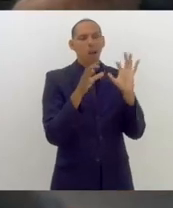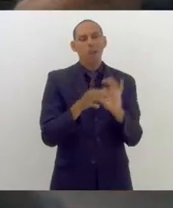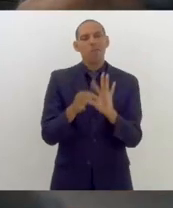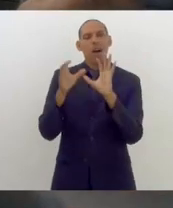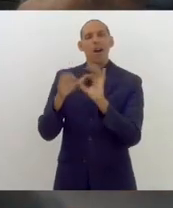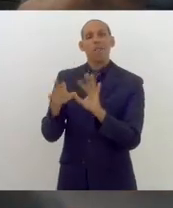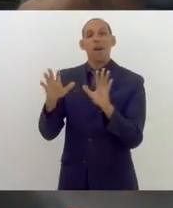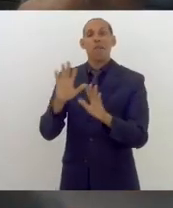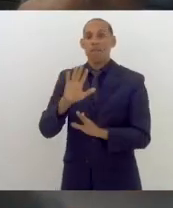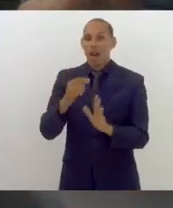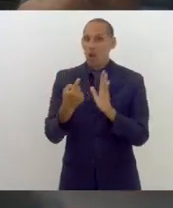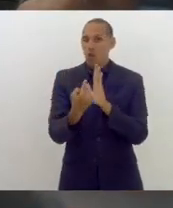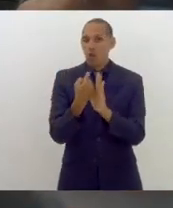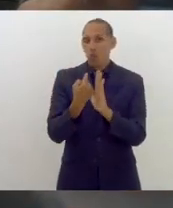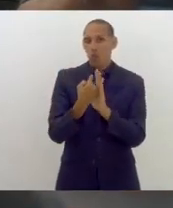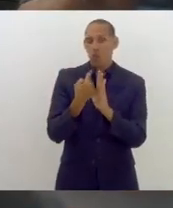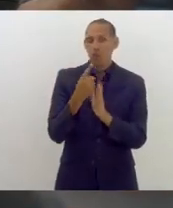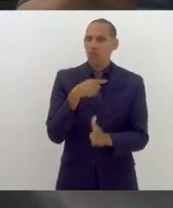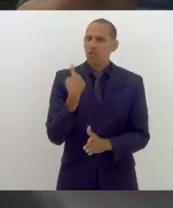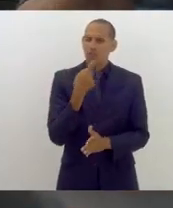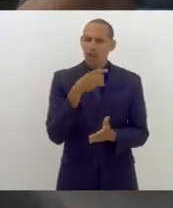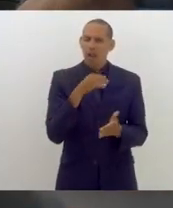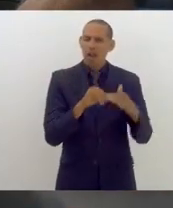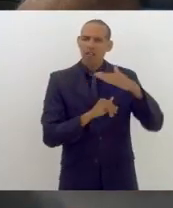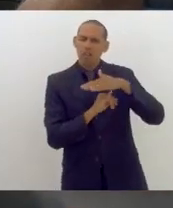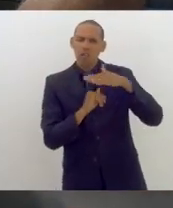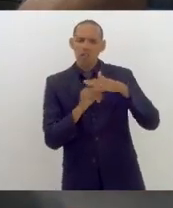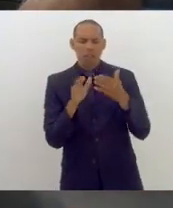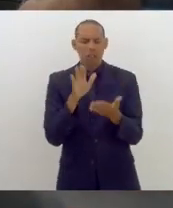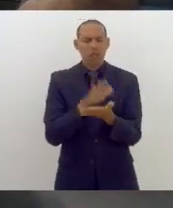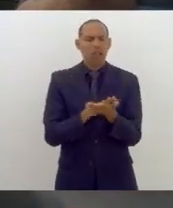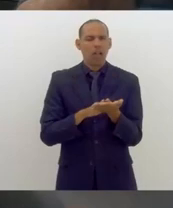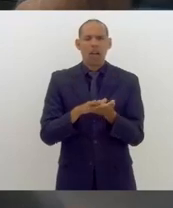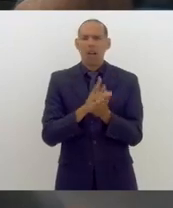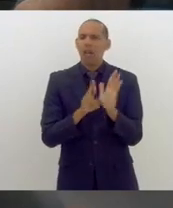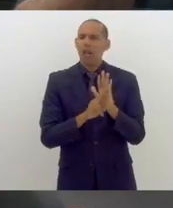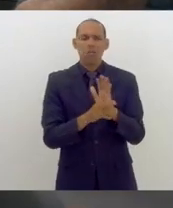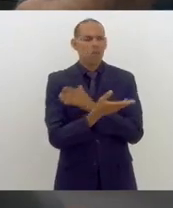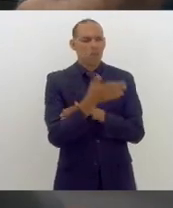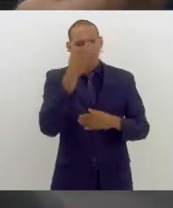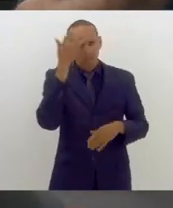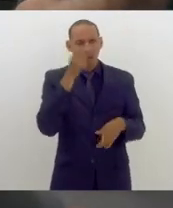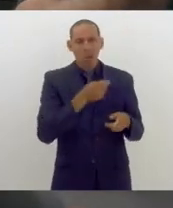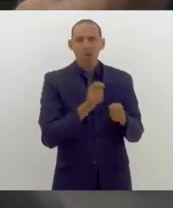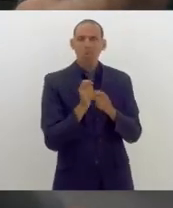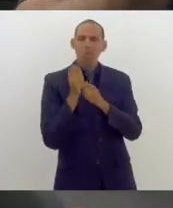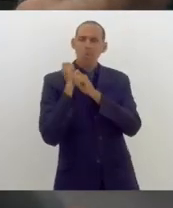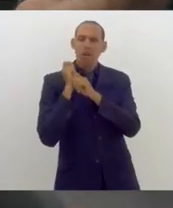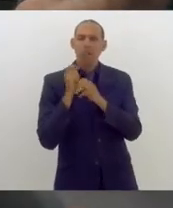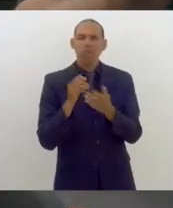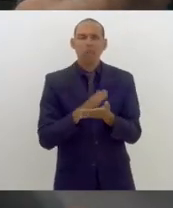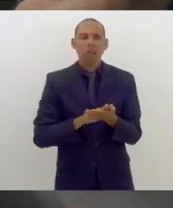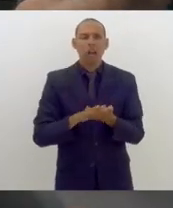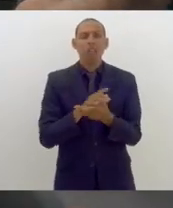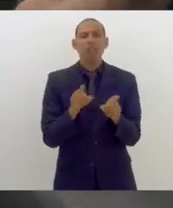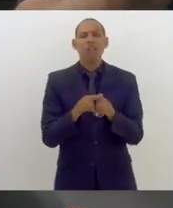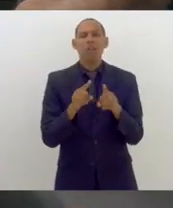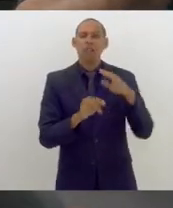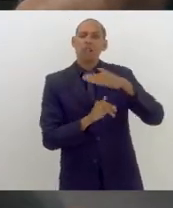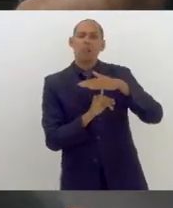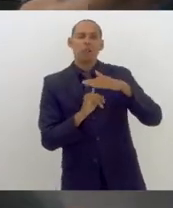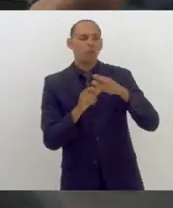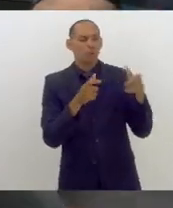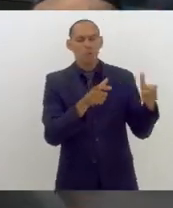assim antes de consultar as instituições que representa os pescadores locais